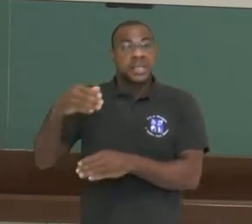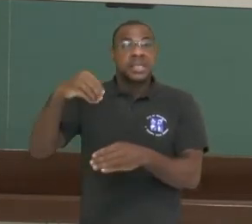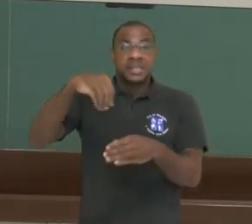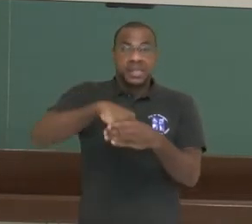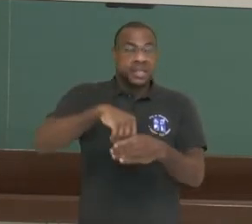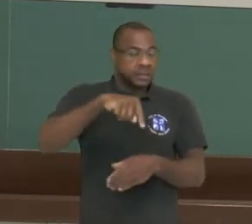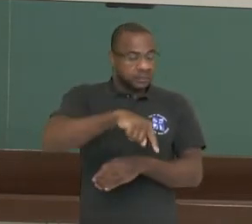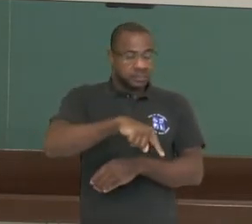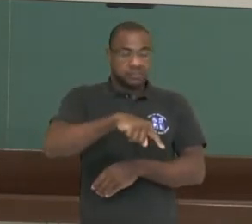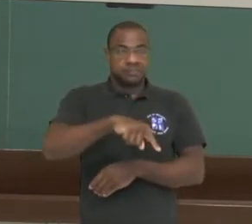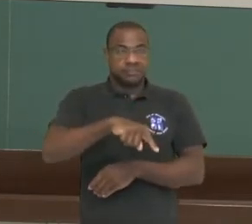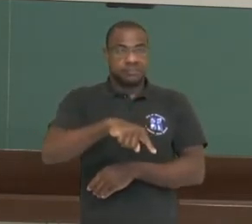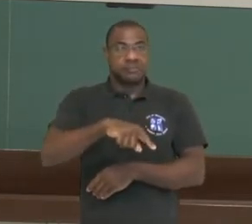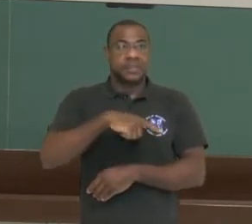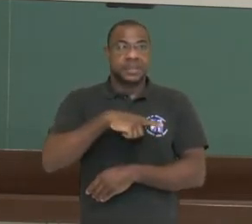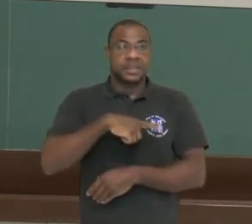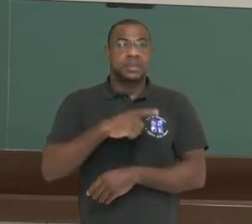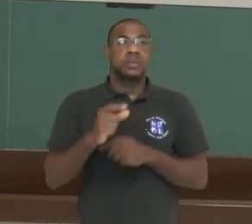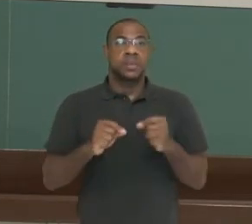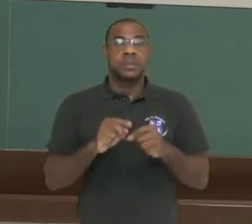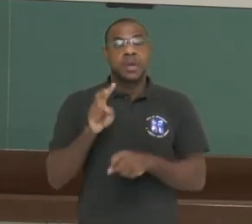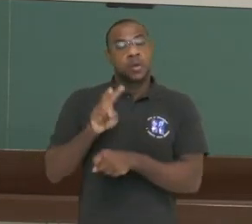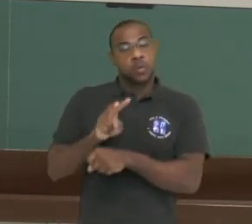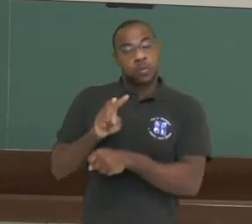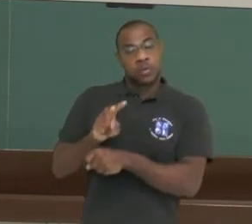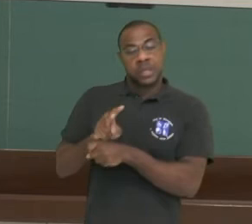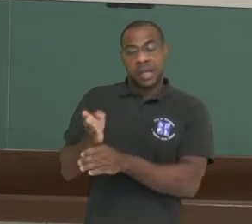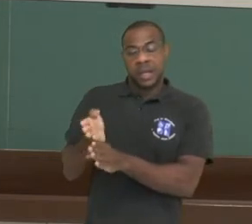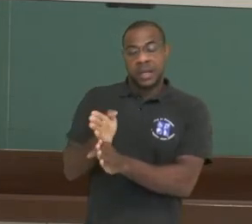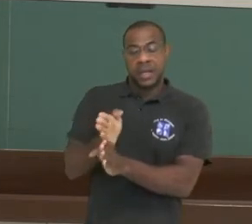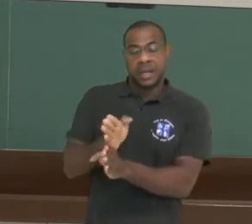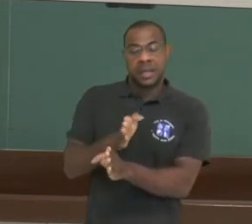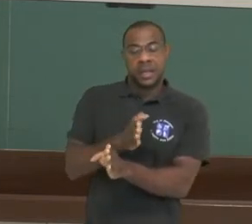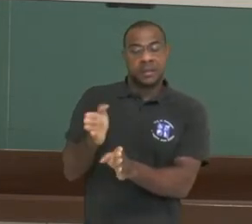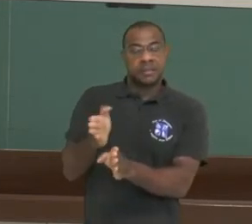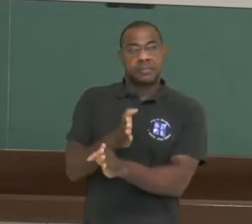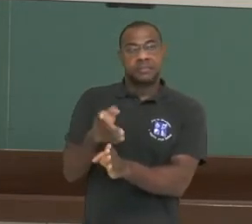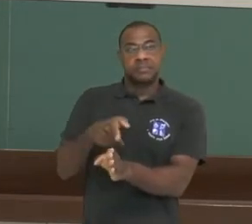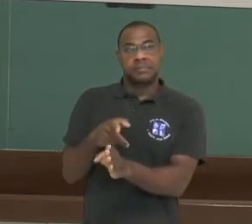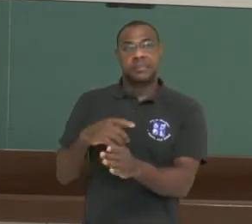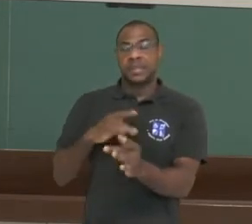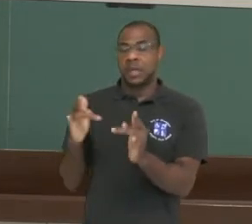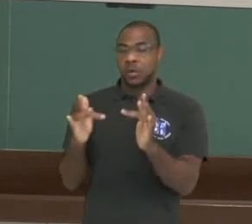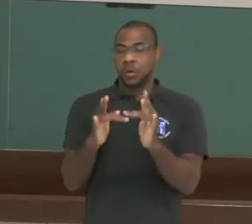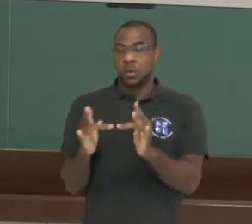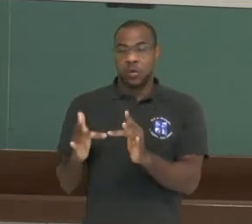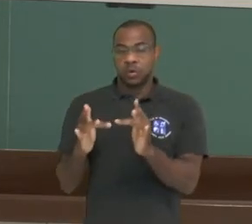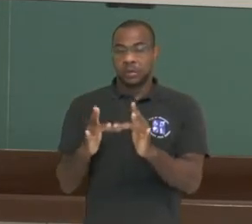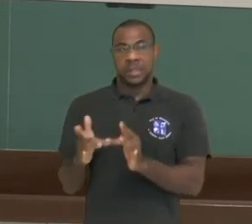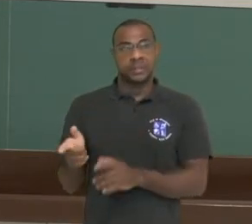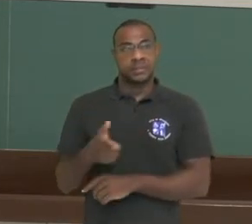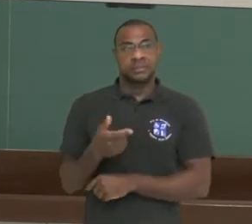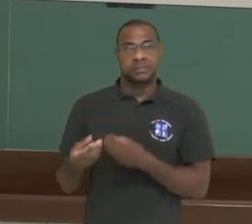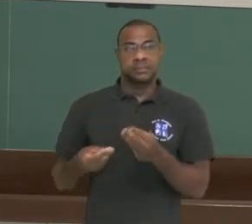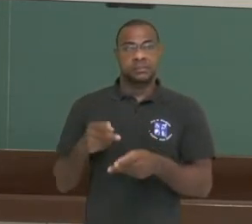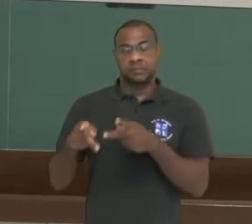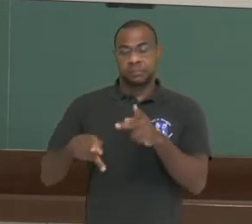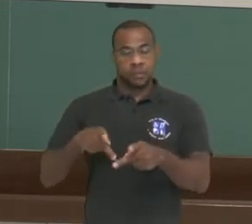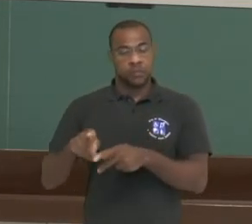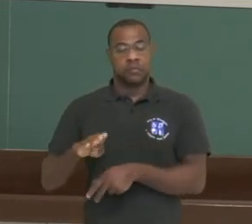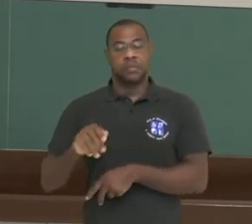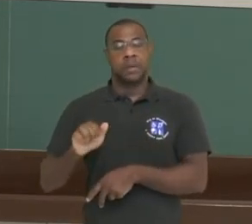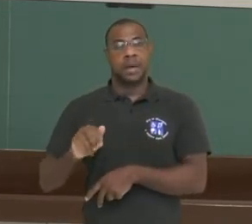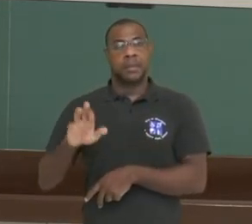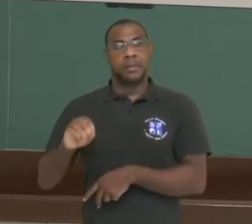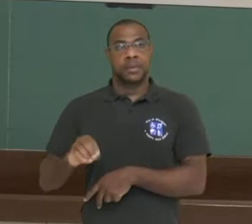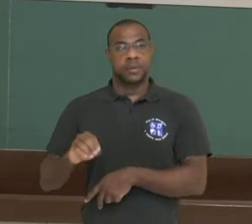de cidadania para que eles cuidassem da fronteira. Então veja que essa relação entre contato entre germânico, entre povos bárbaros, né, e